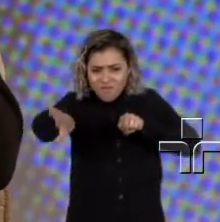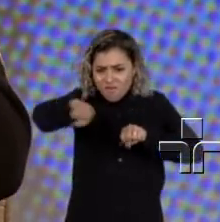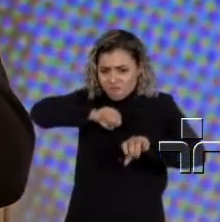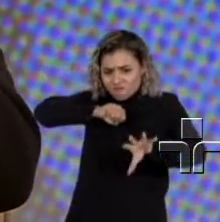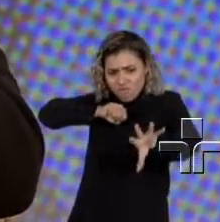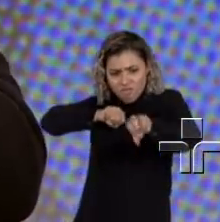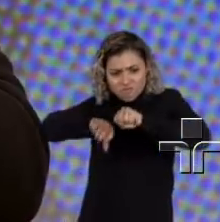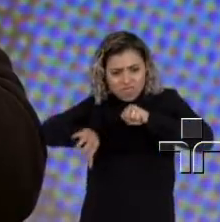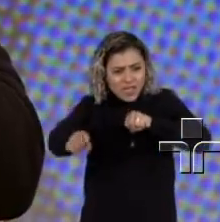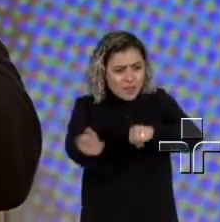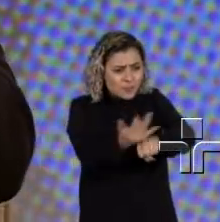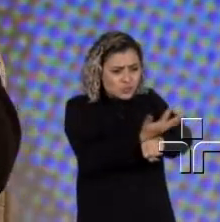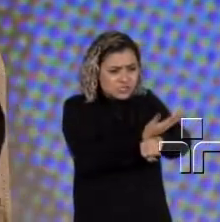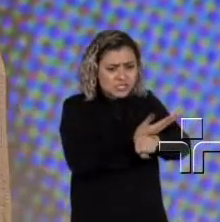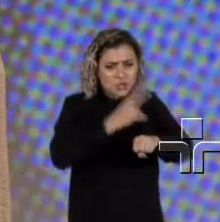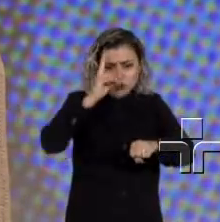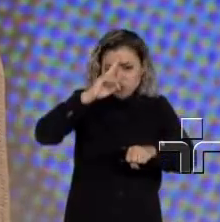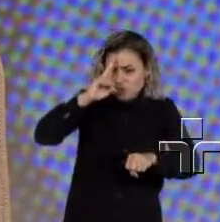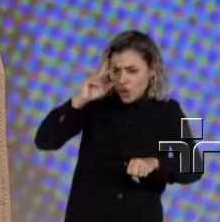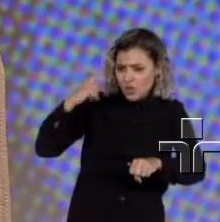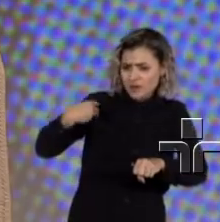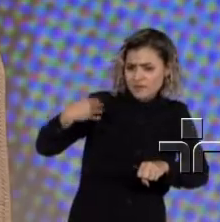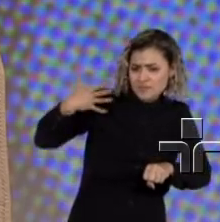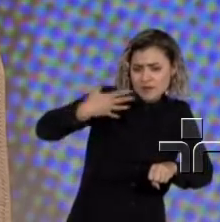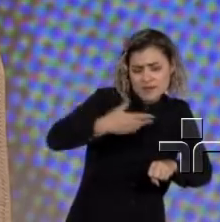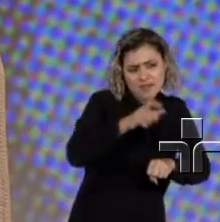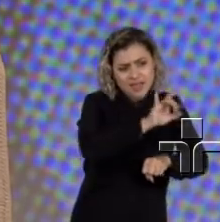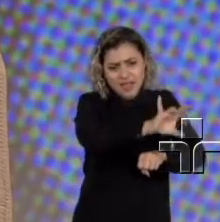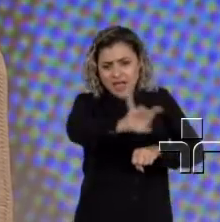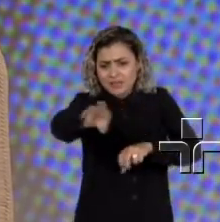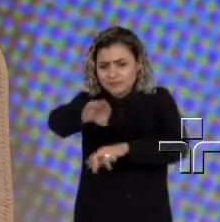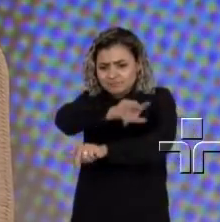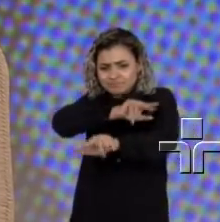as emoções, as histórias de vida diferentes de cada personagem,